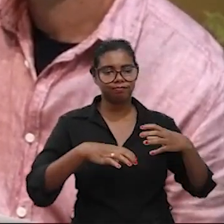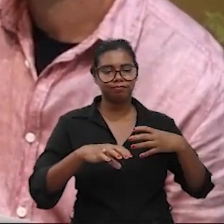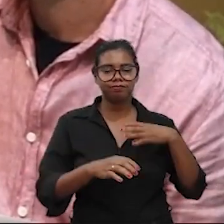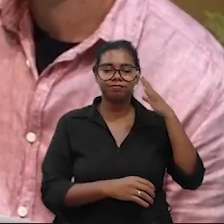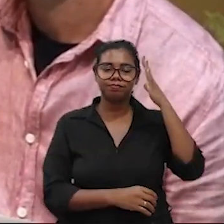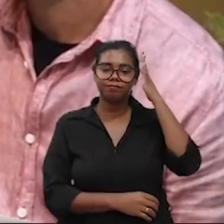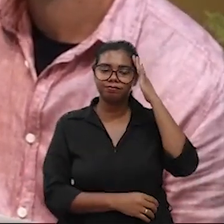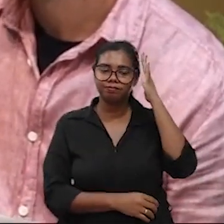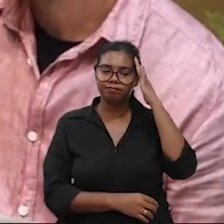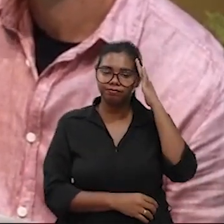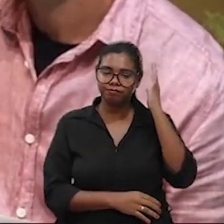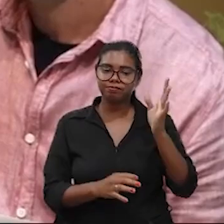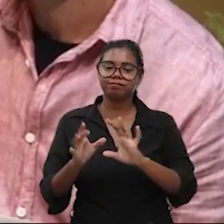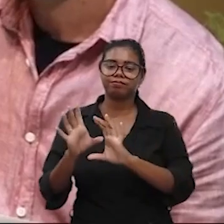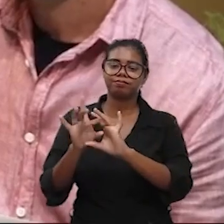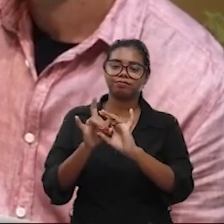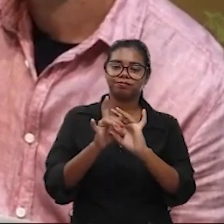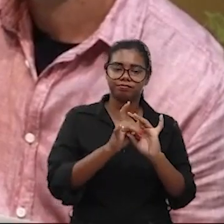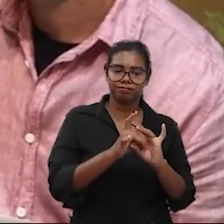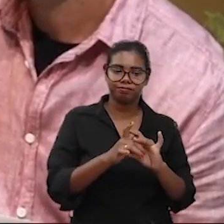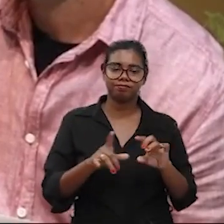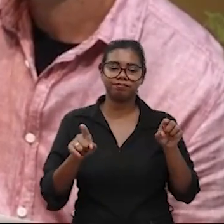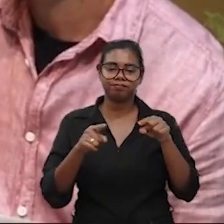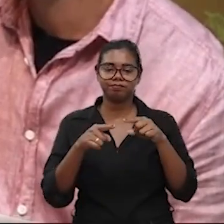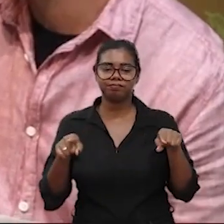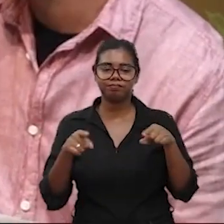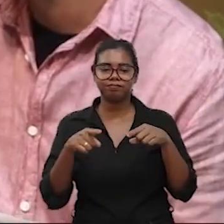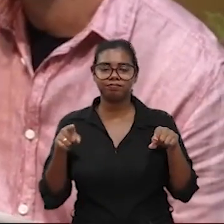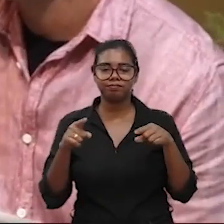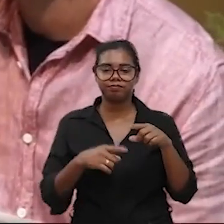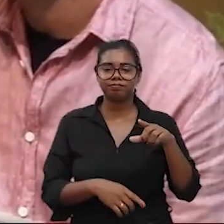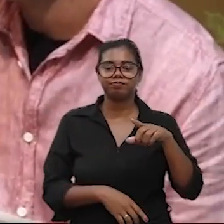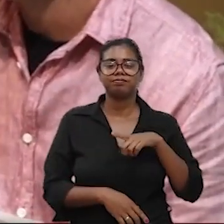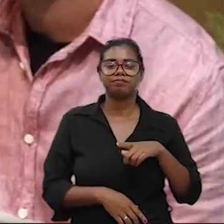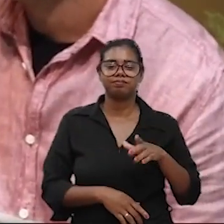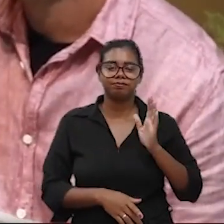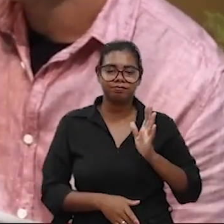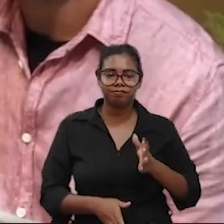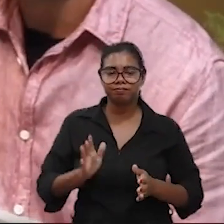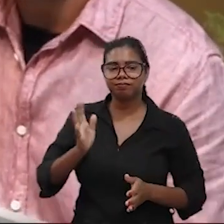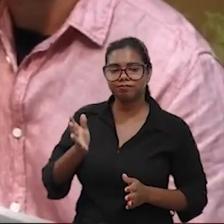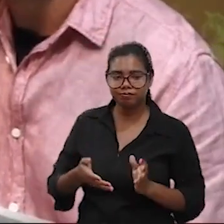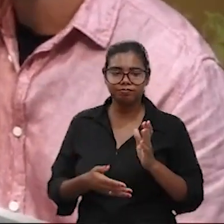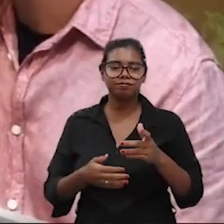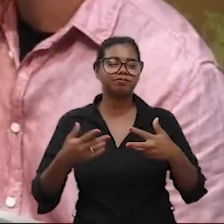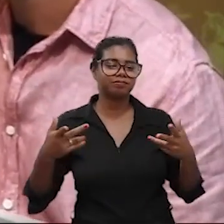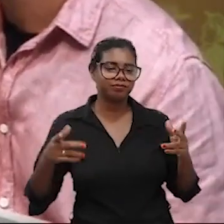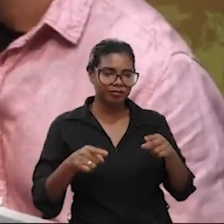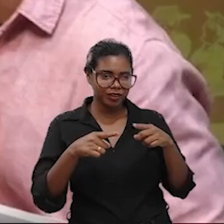qualquer contexto musical, né, tem os passinhos, tem né, é verdade. as sofrências, tudo, o duplo